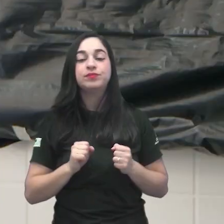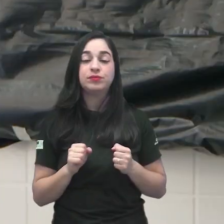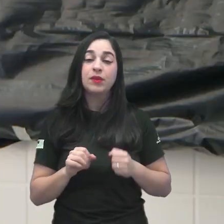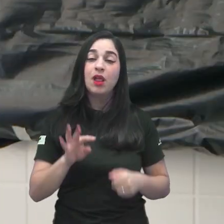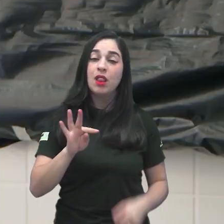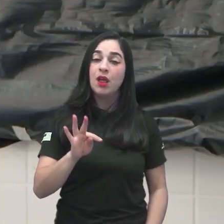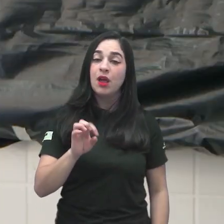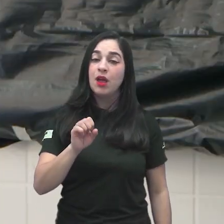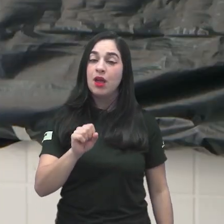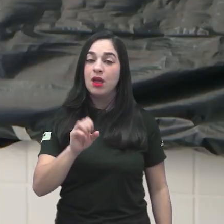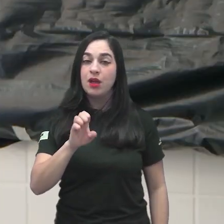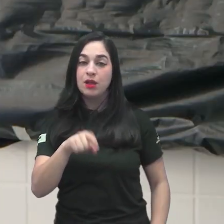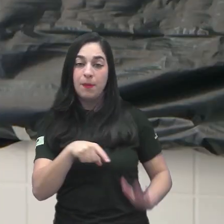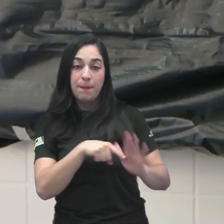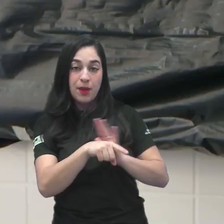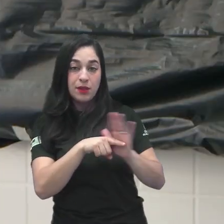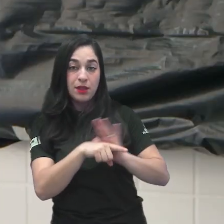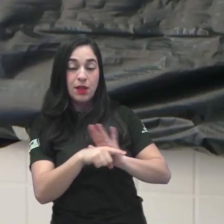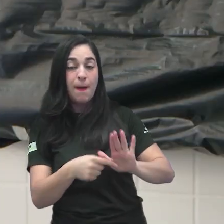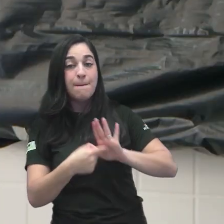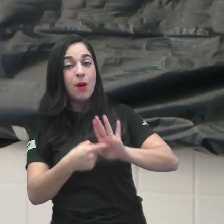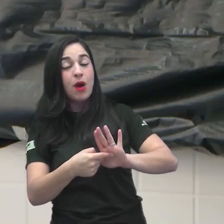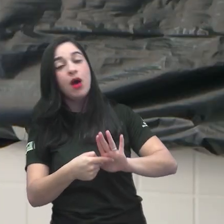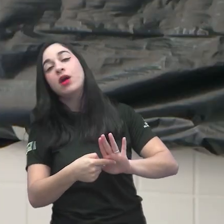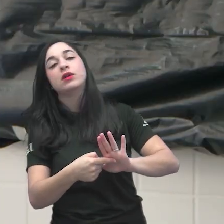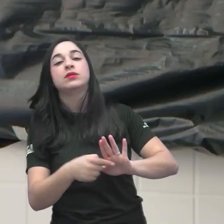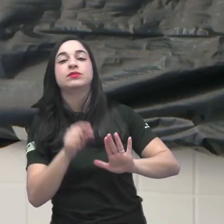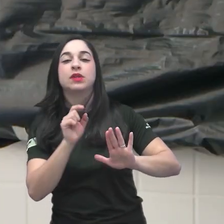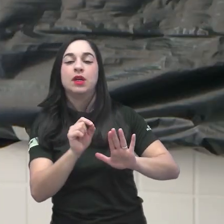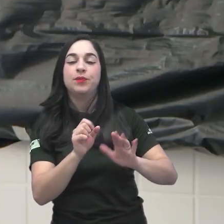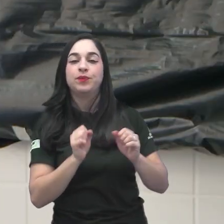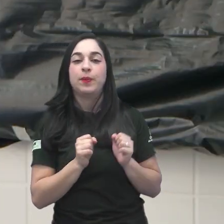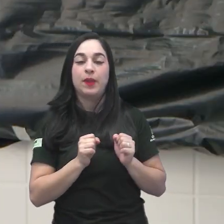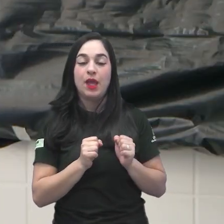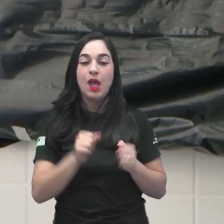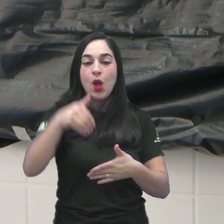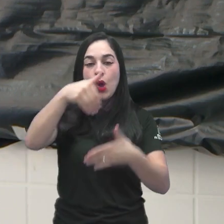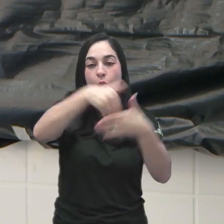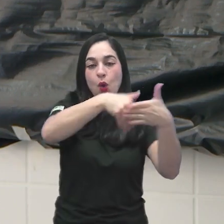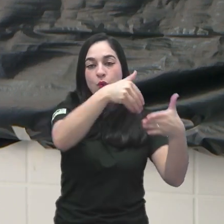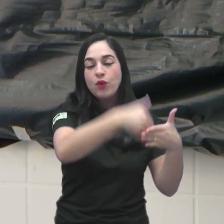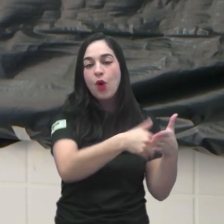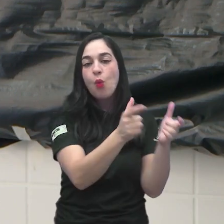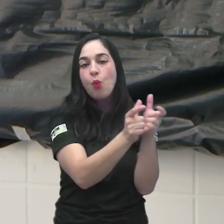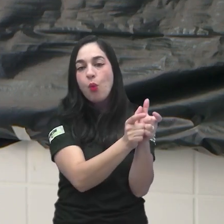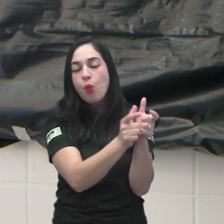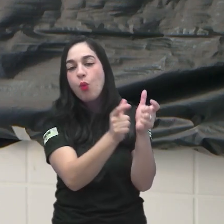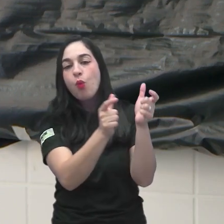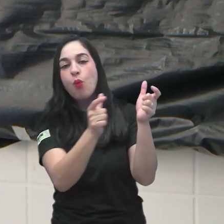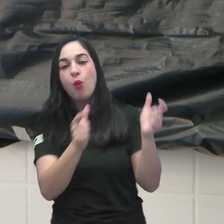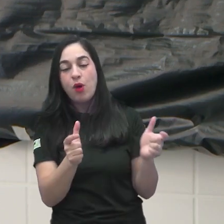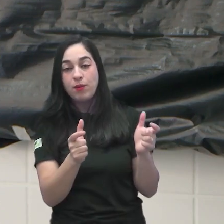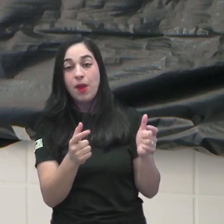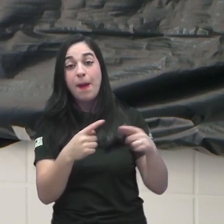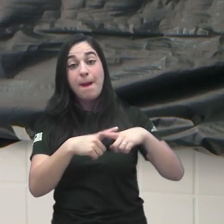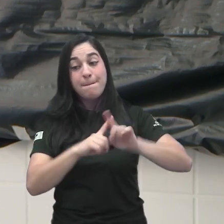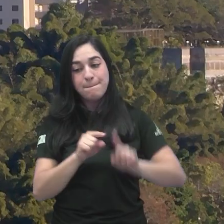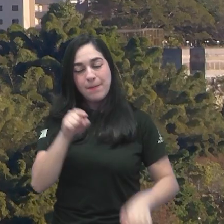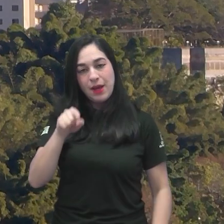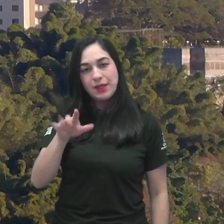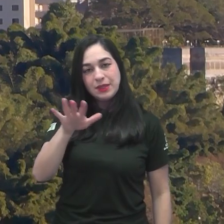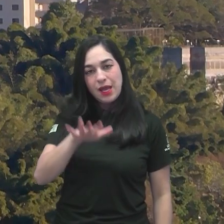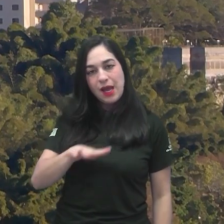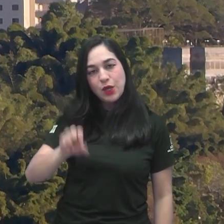público. E os dados do TSE também revelam uma realidade curiosa. Apesar do crescimento no eleitorado nacional, a quantidade